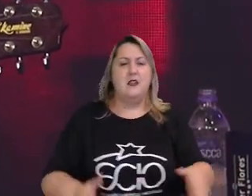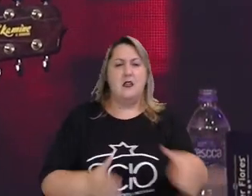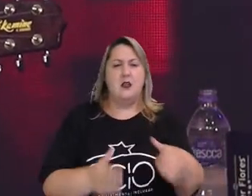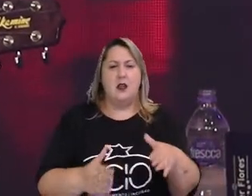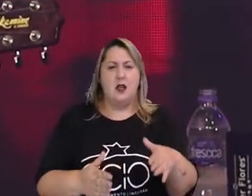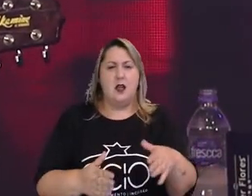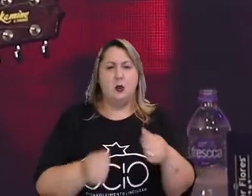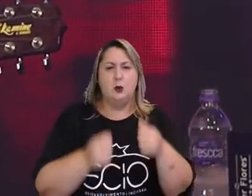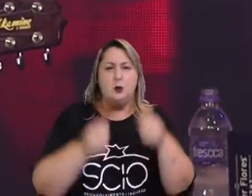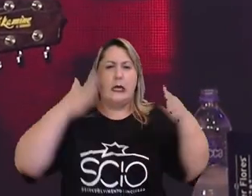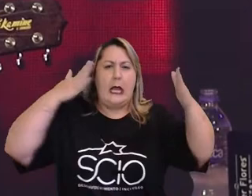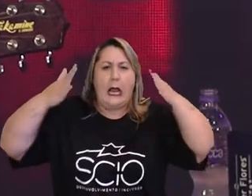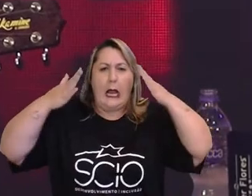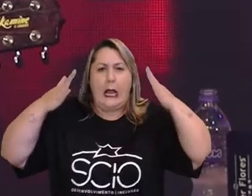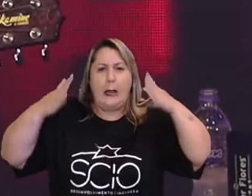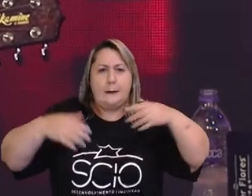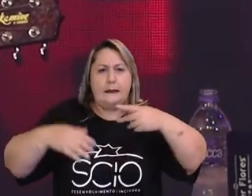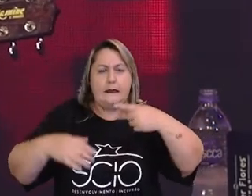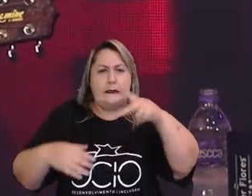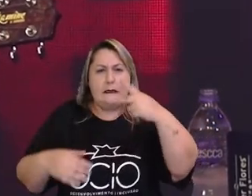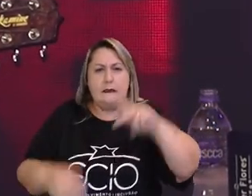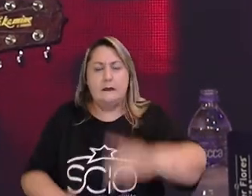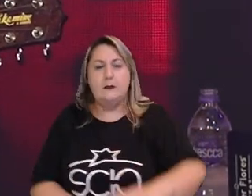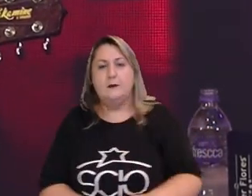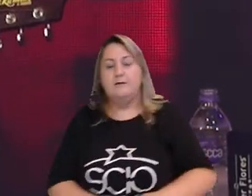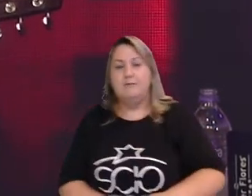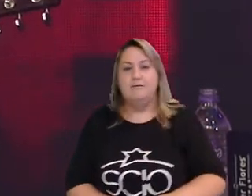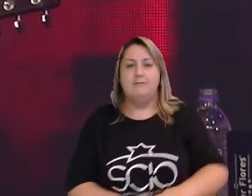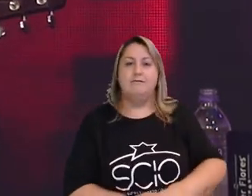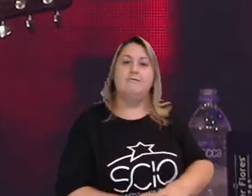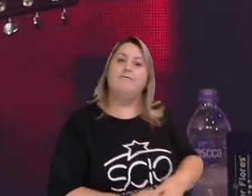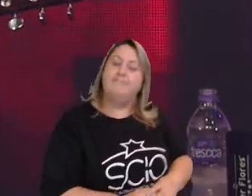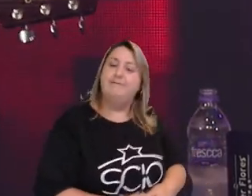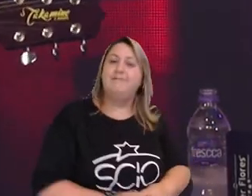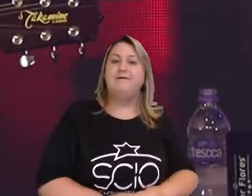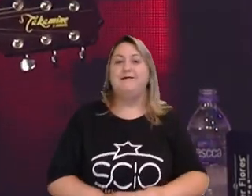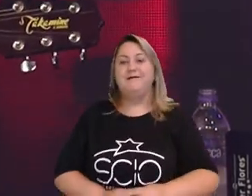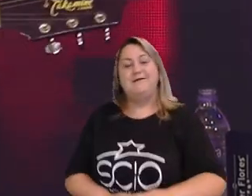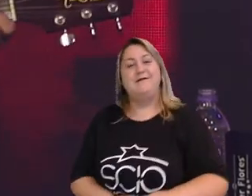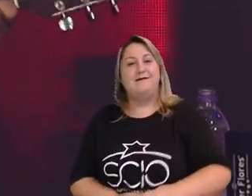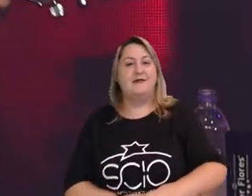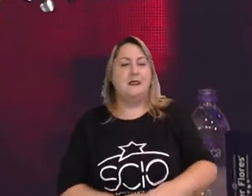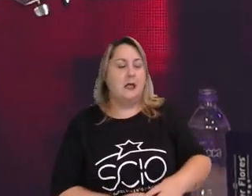Pela estrada no seu caminhão.